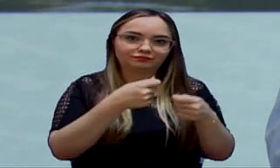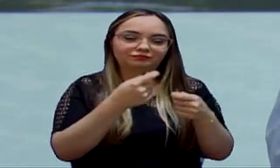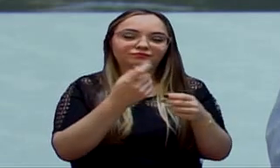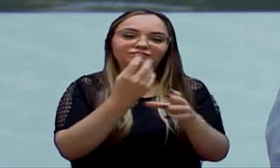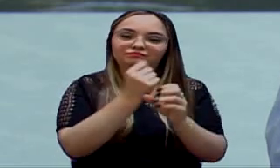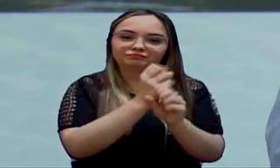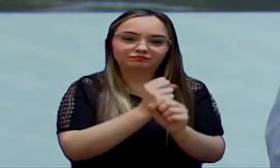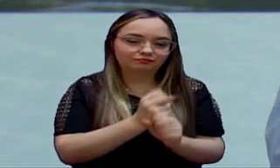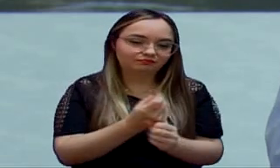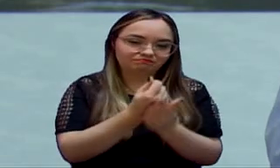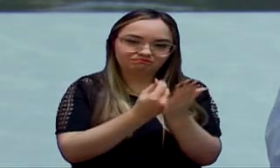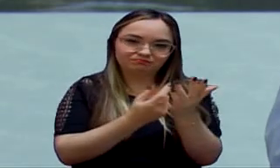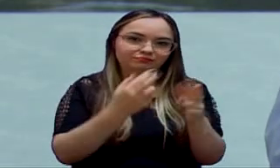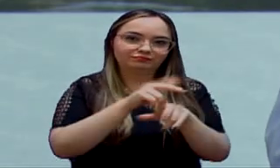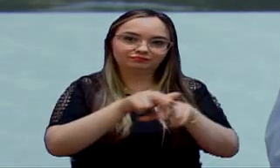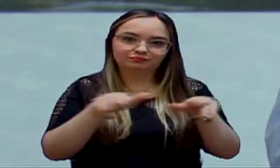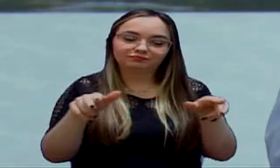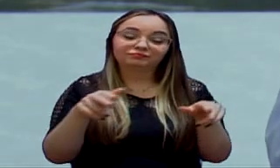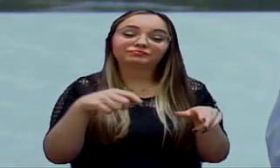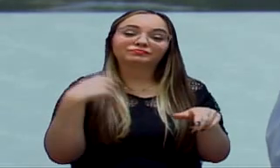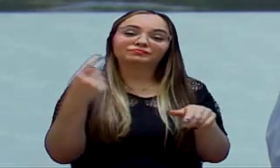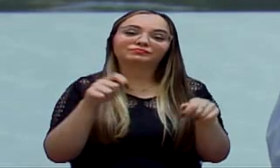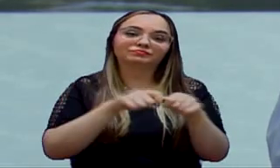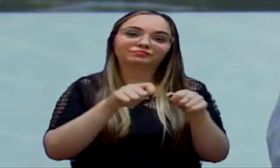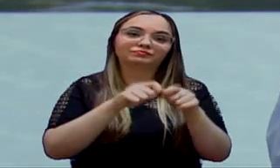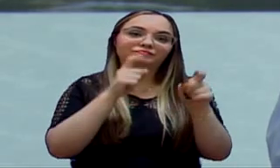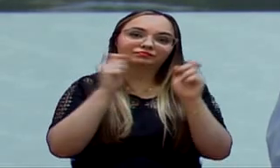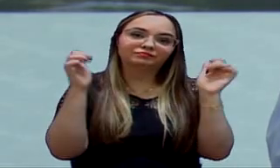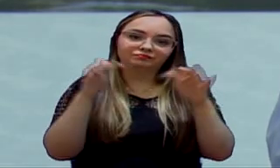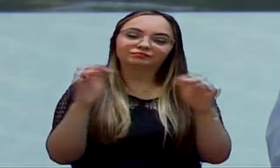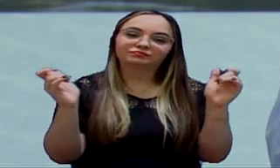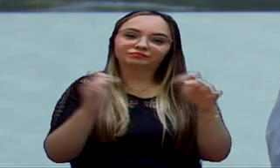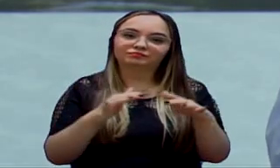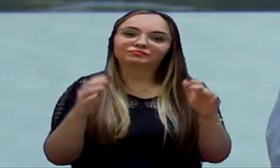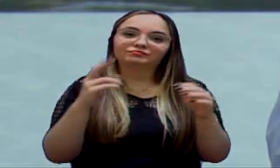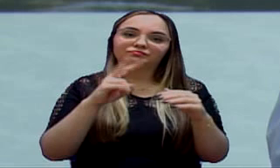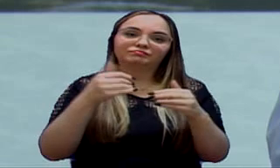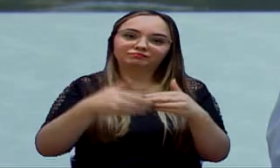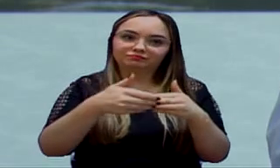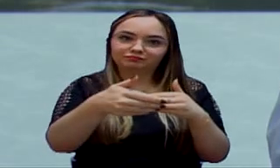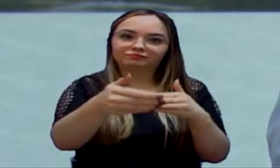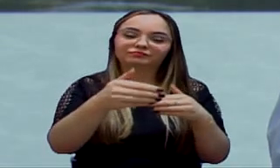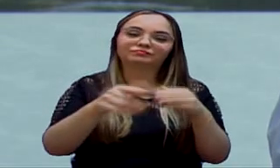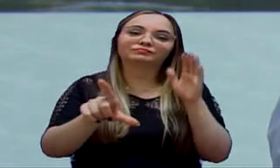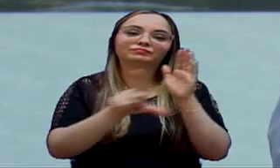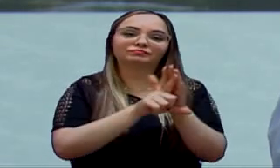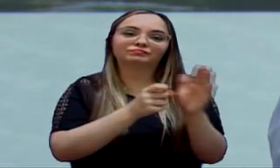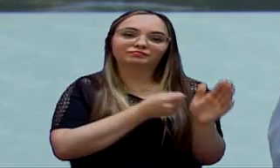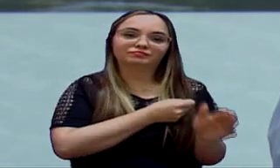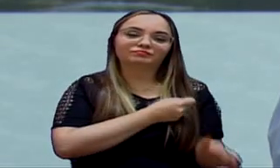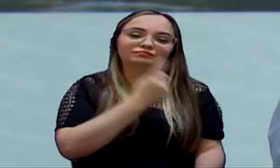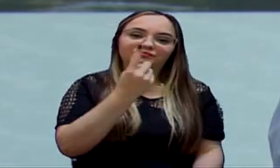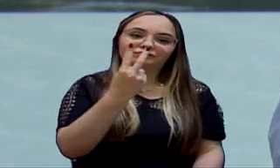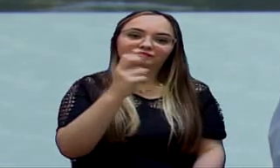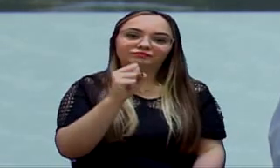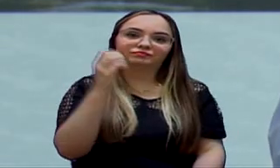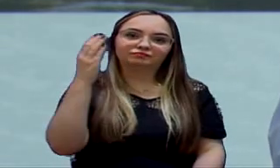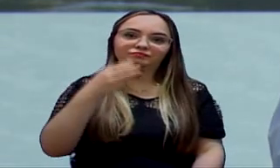e parceria realiza uma série de audiências públicas para a discussão do projeto de lei número